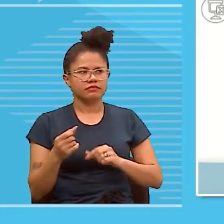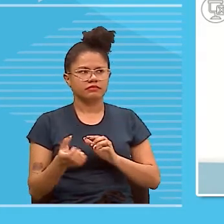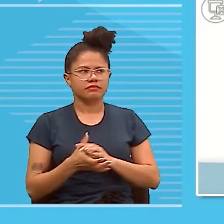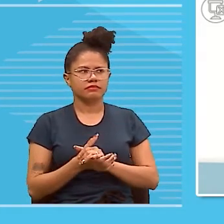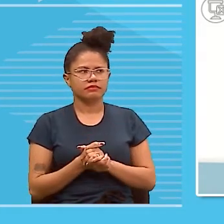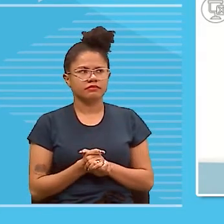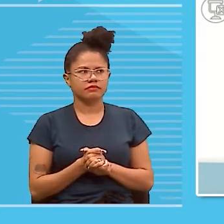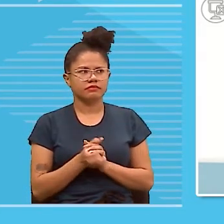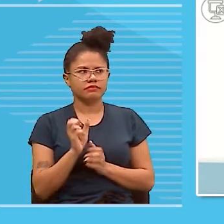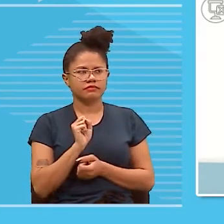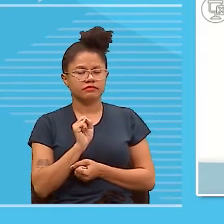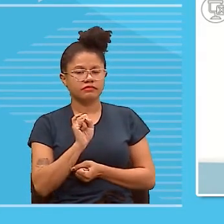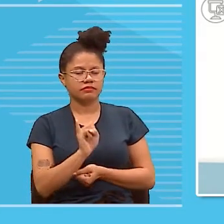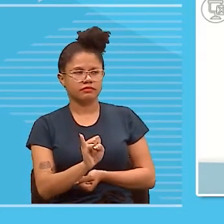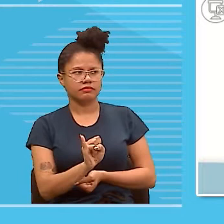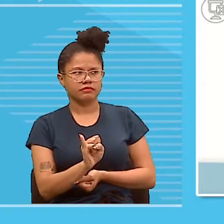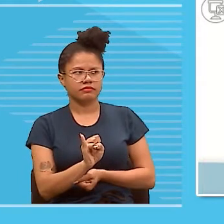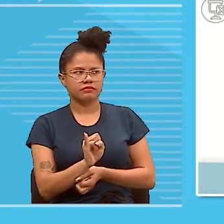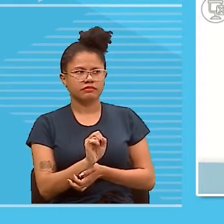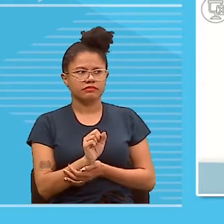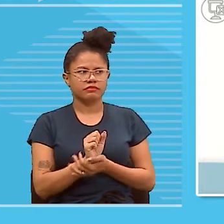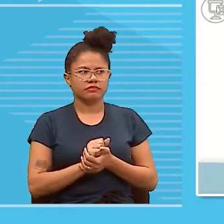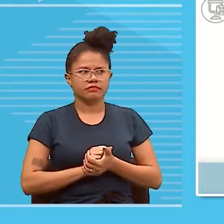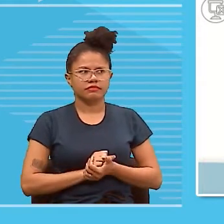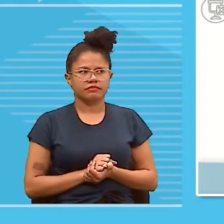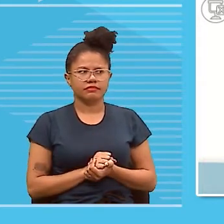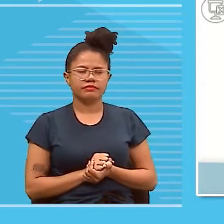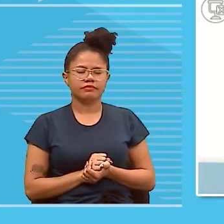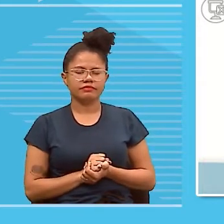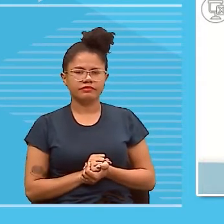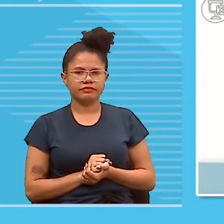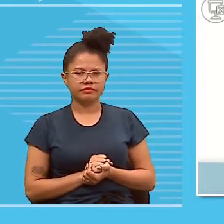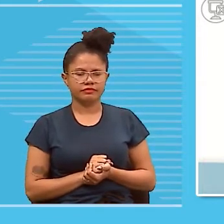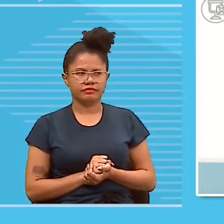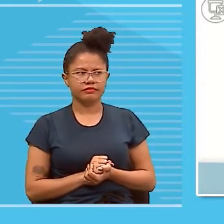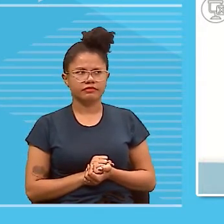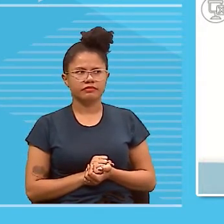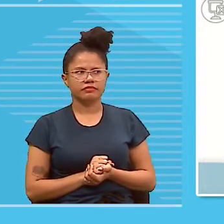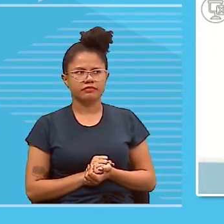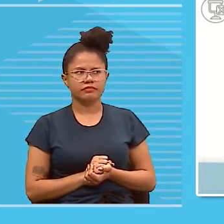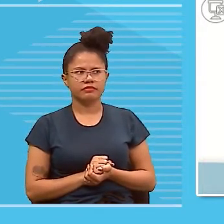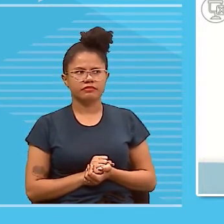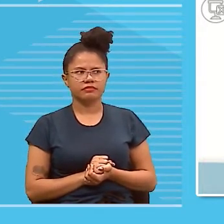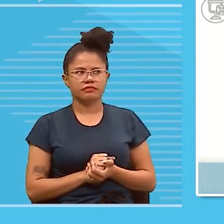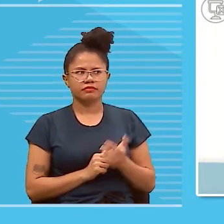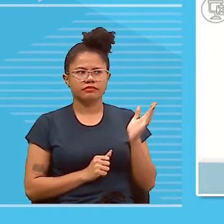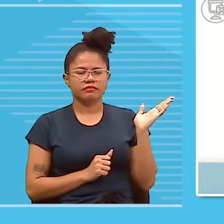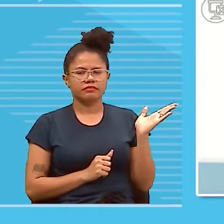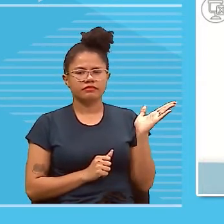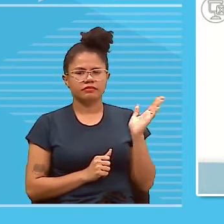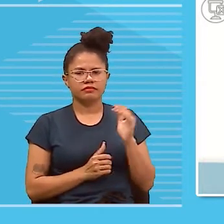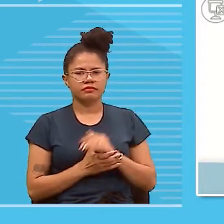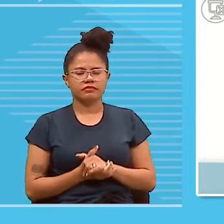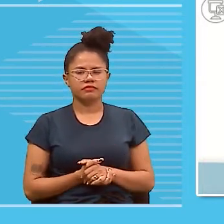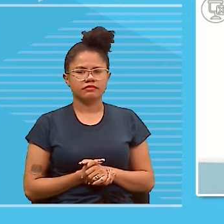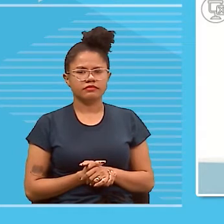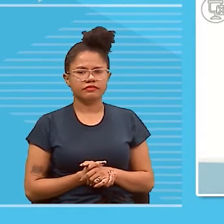filho algo acontece condicionado ao acontecimento de outra coisa